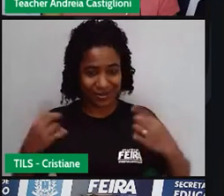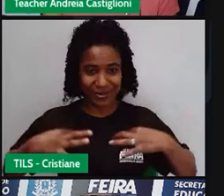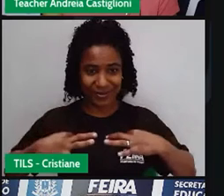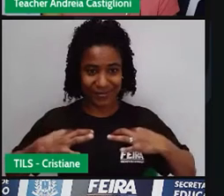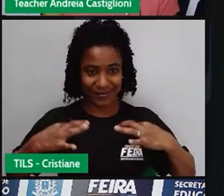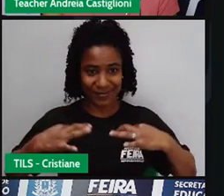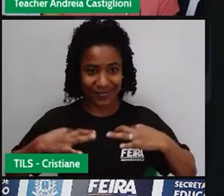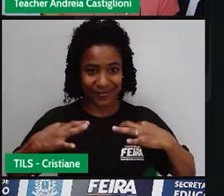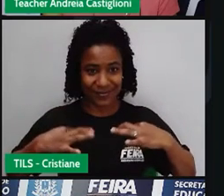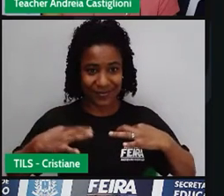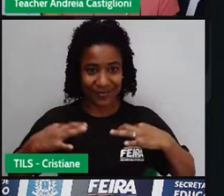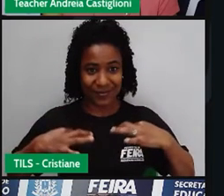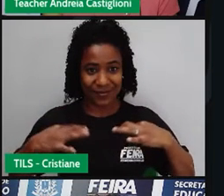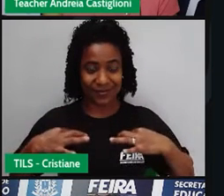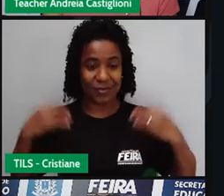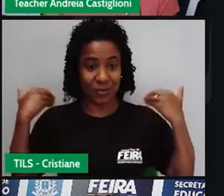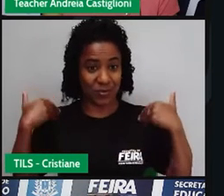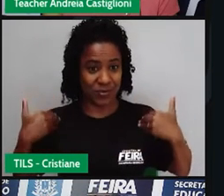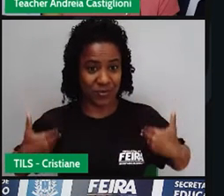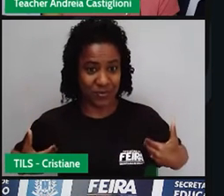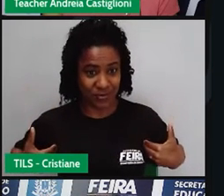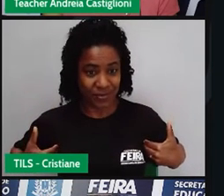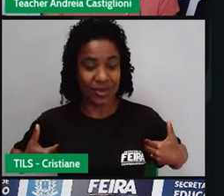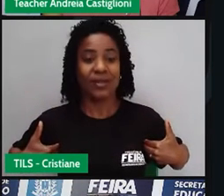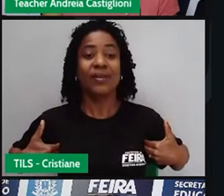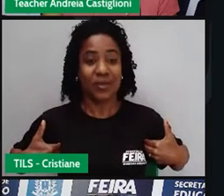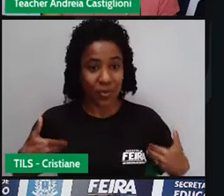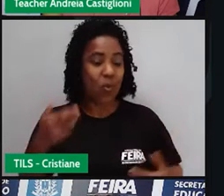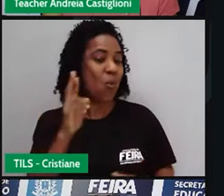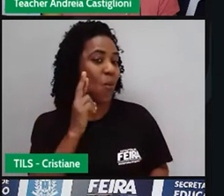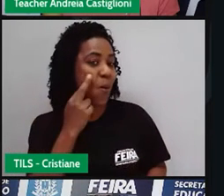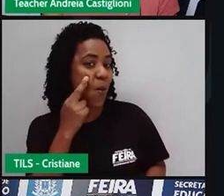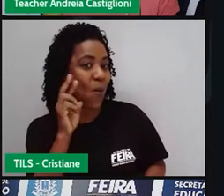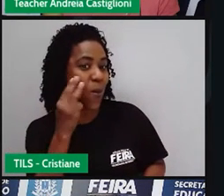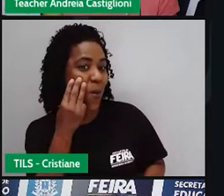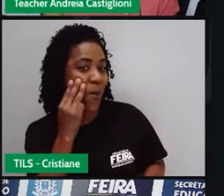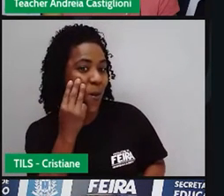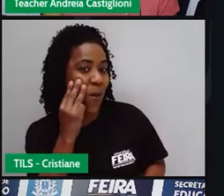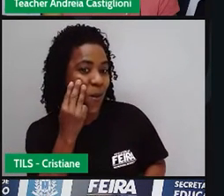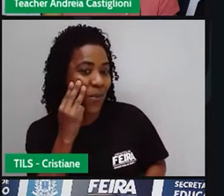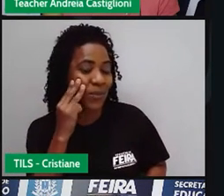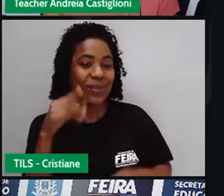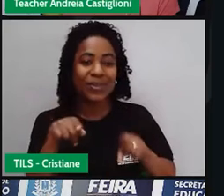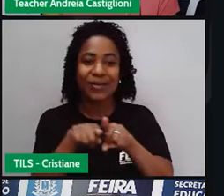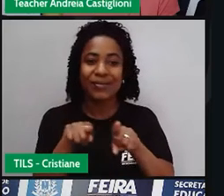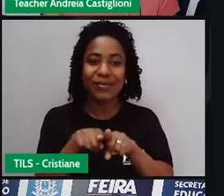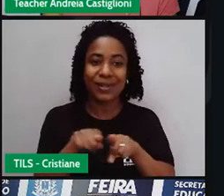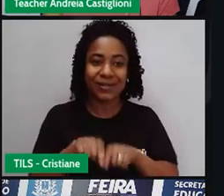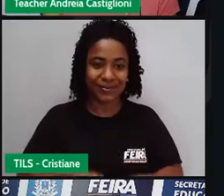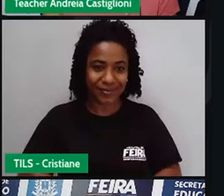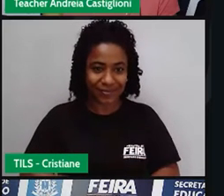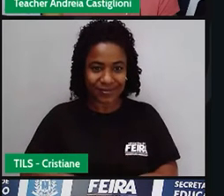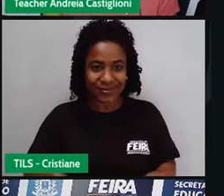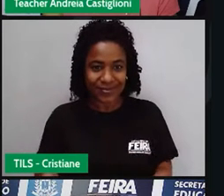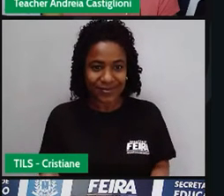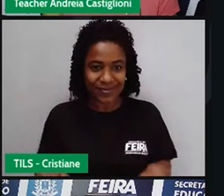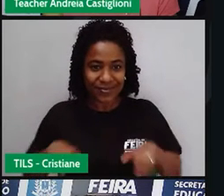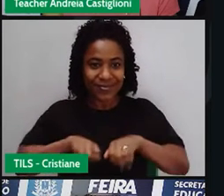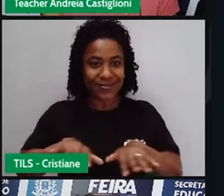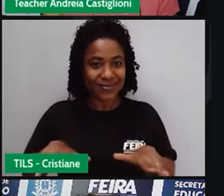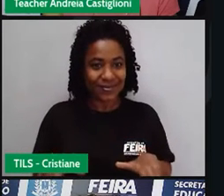vestindo uma camiseta de cor rosa ah e também mas ai